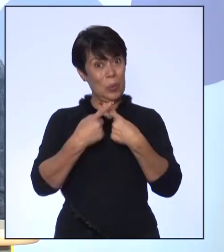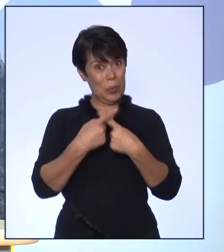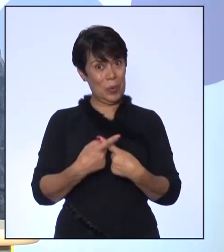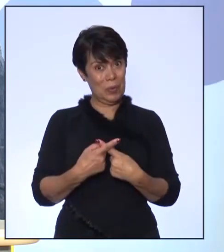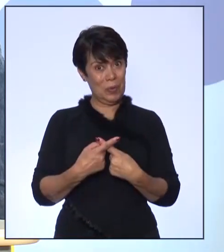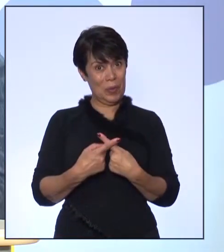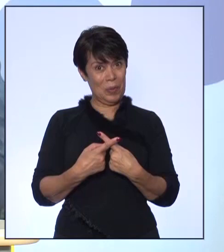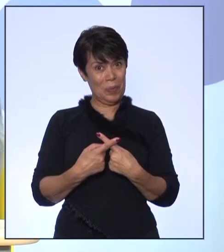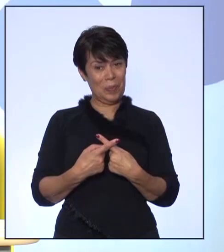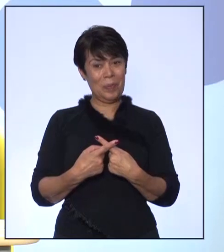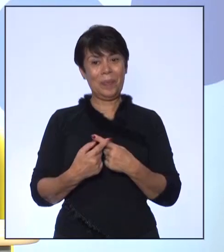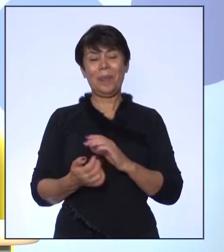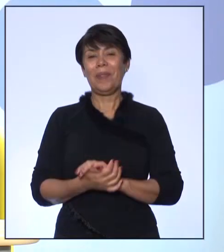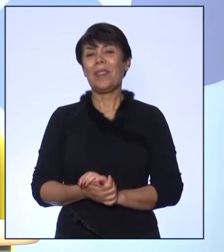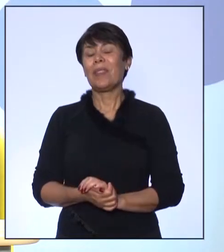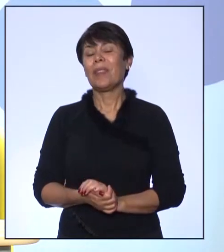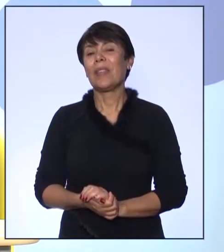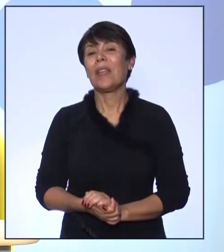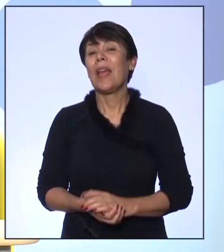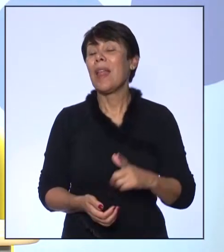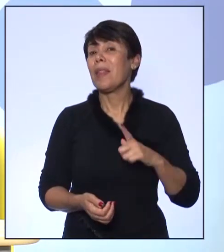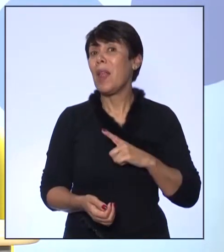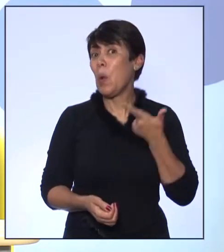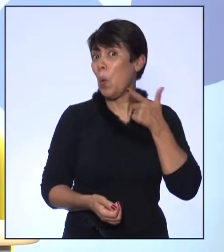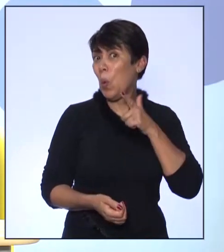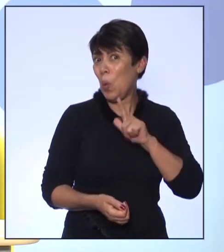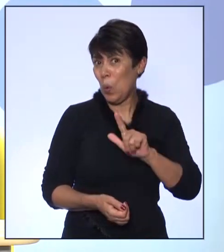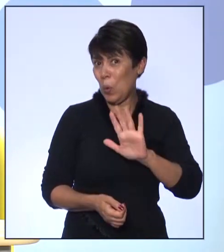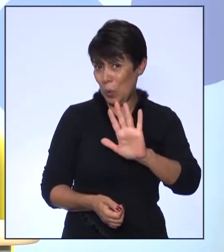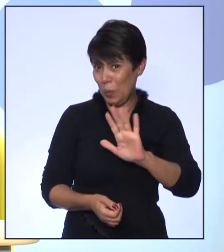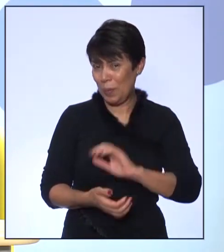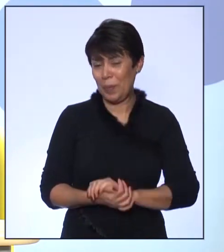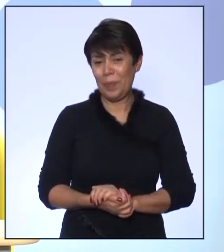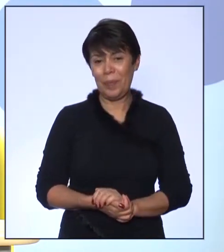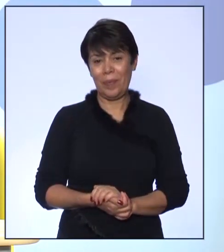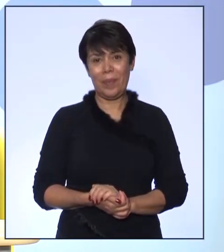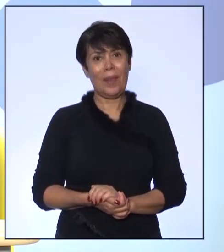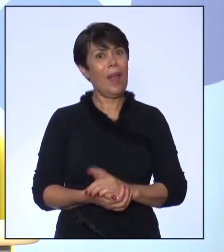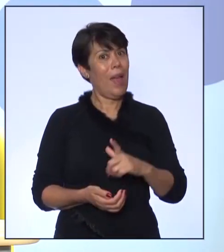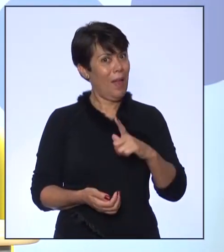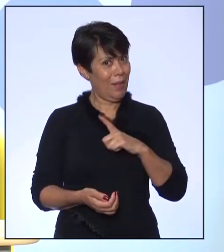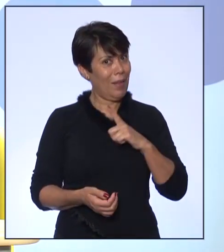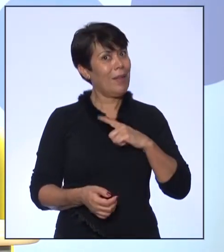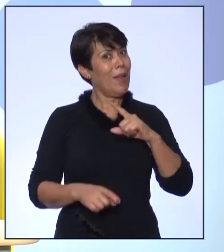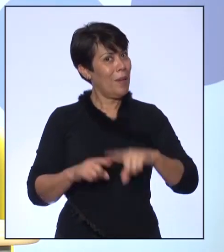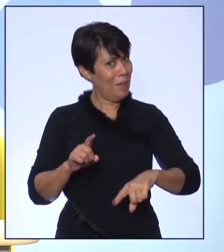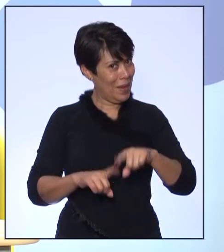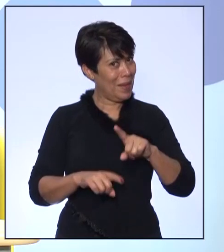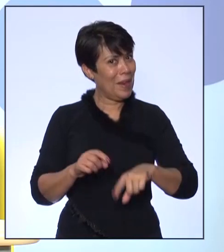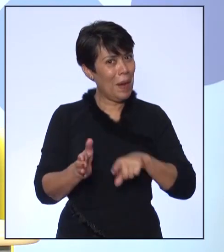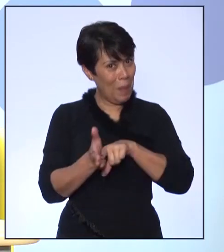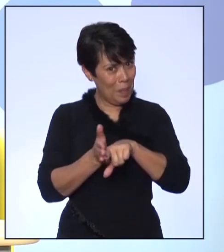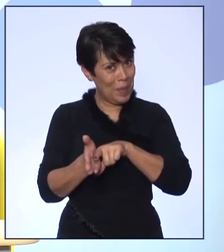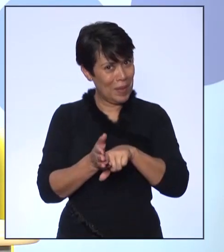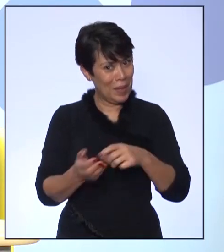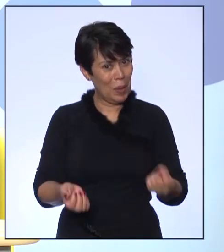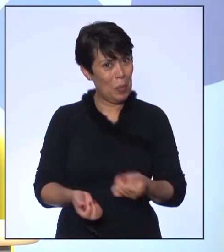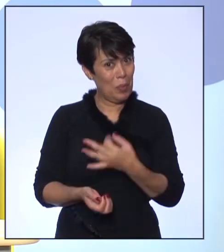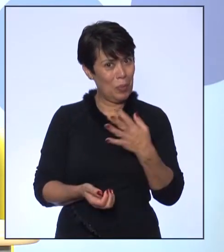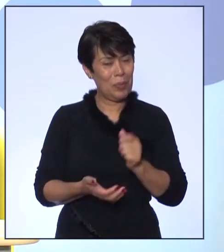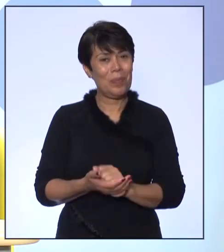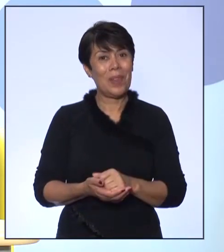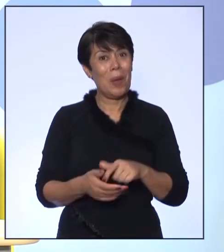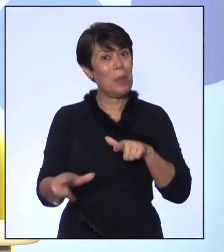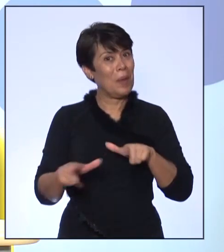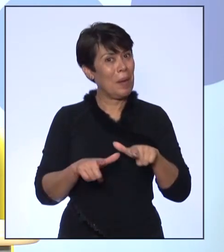né? Nós temos aí mais um desafio para vocês. Olha só, gente, né? Vocês têm bastante material para pesquisar, né? Vai ficar um trabalho